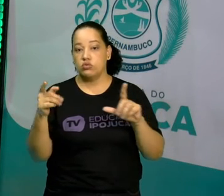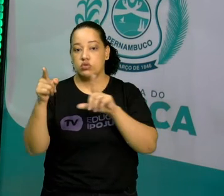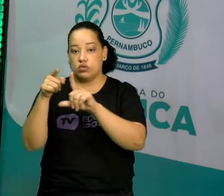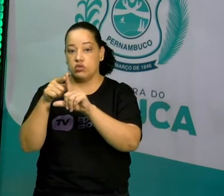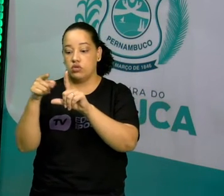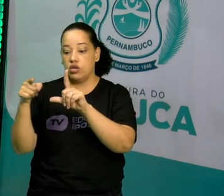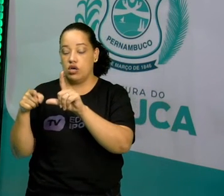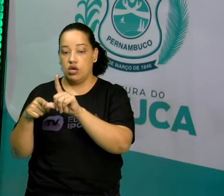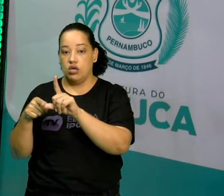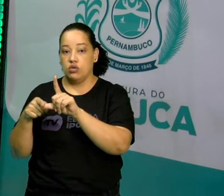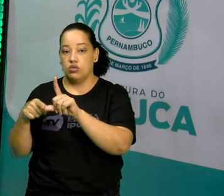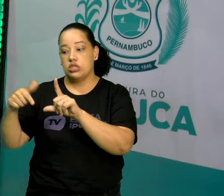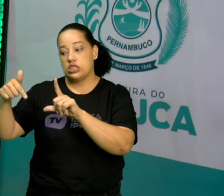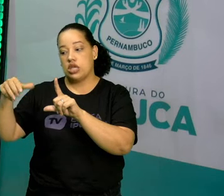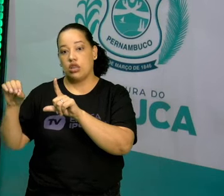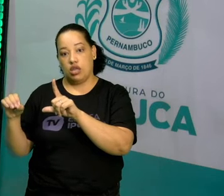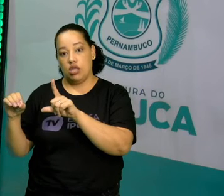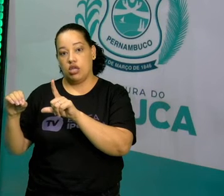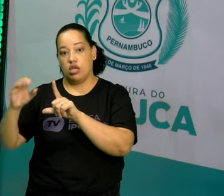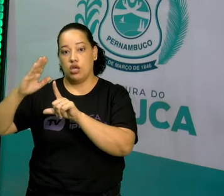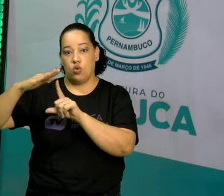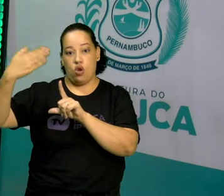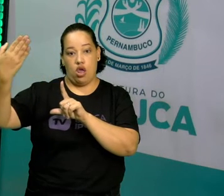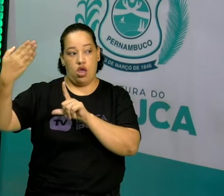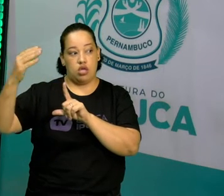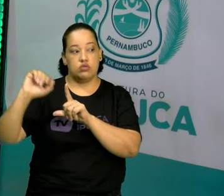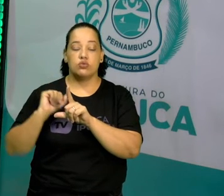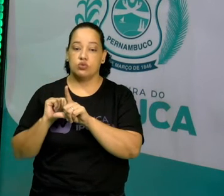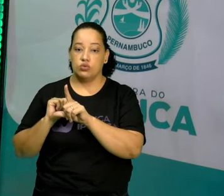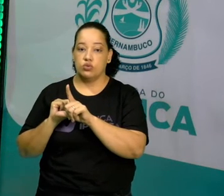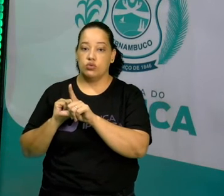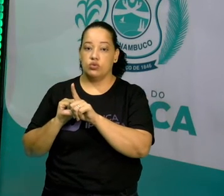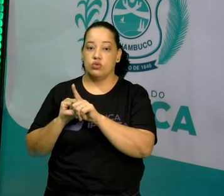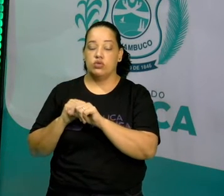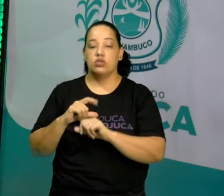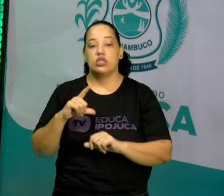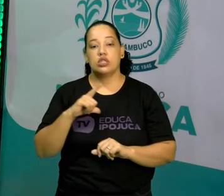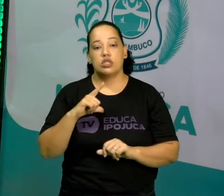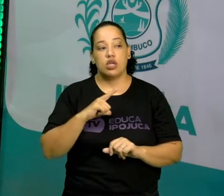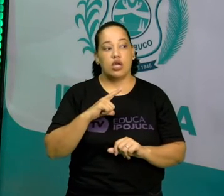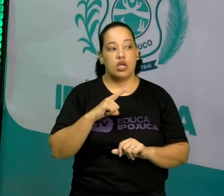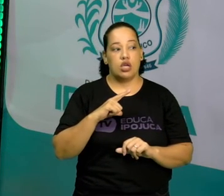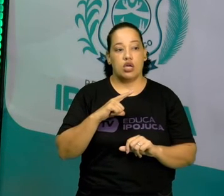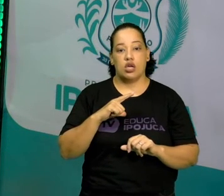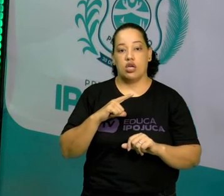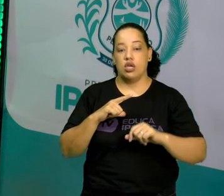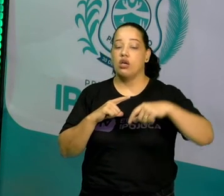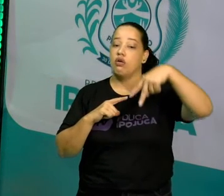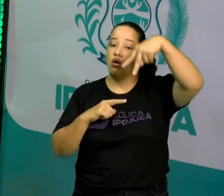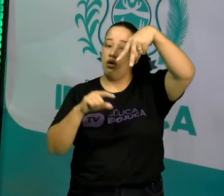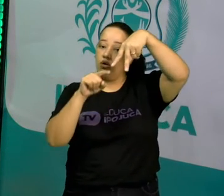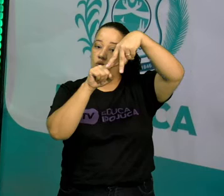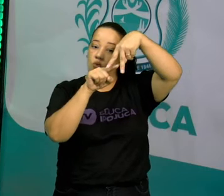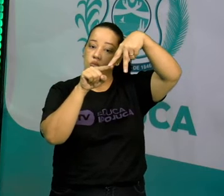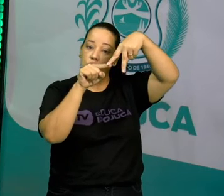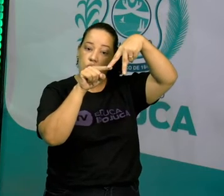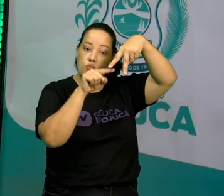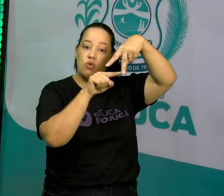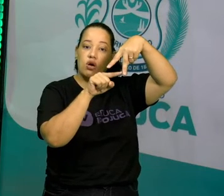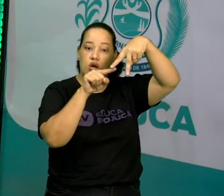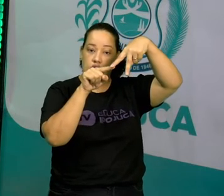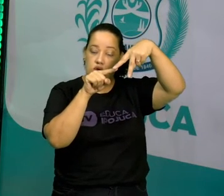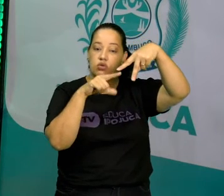triângulo. Um ângulo de 70 e um lado. E o ângulo oposto a esse